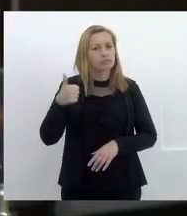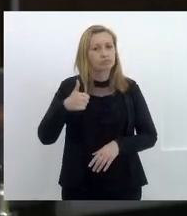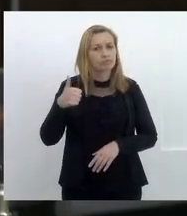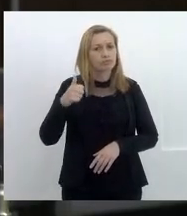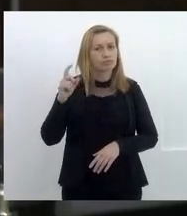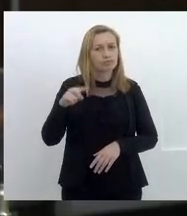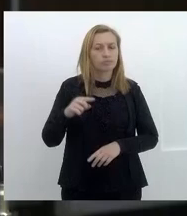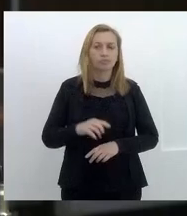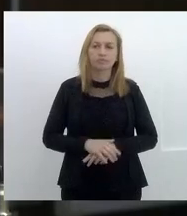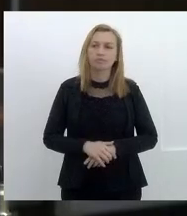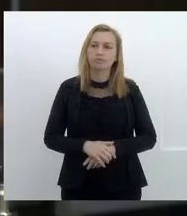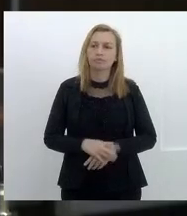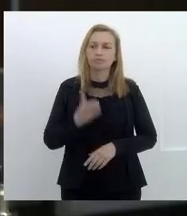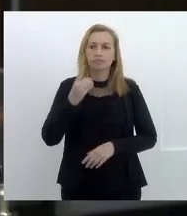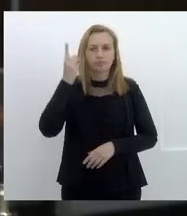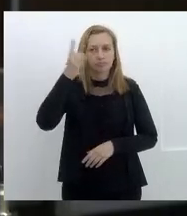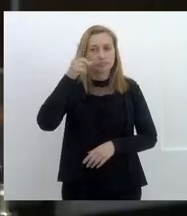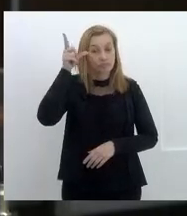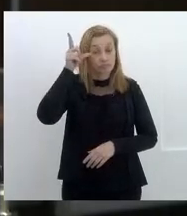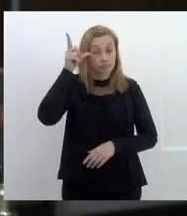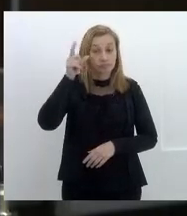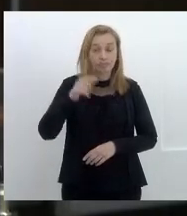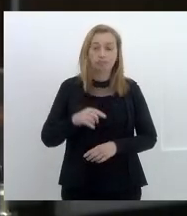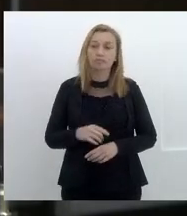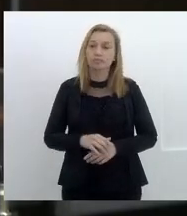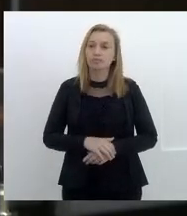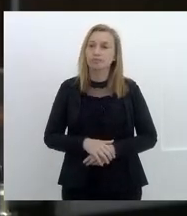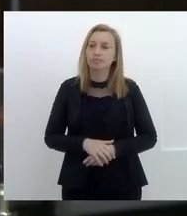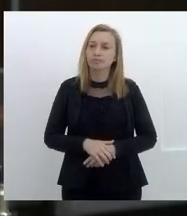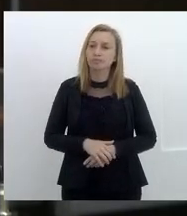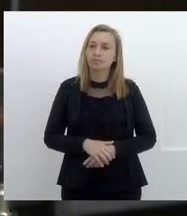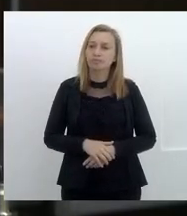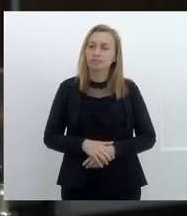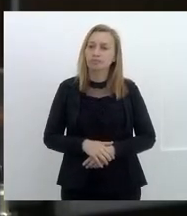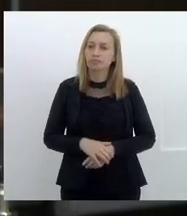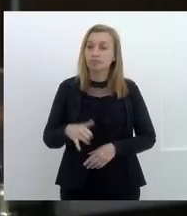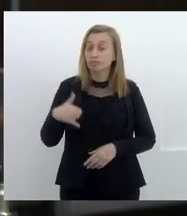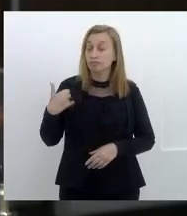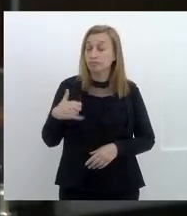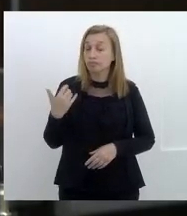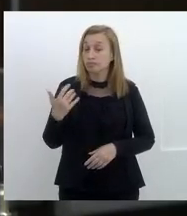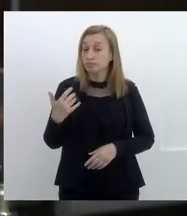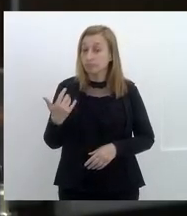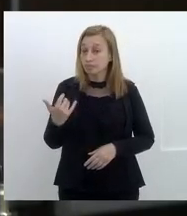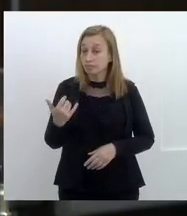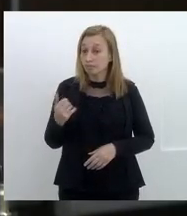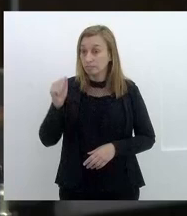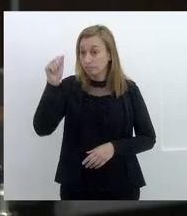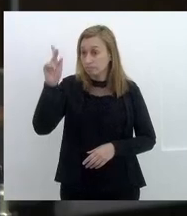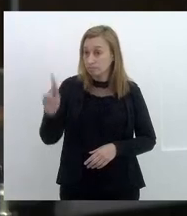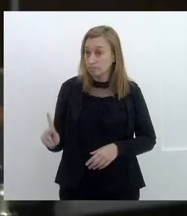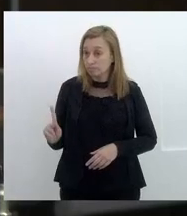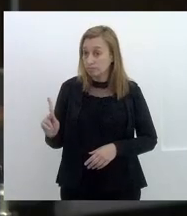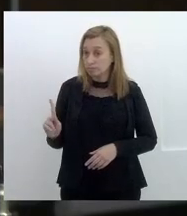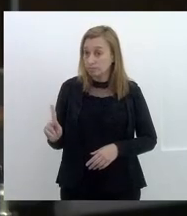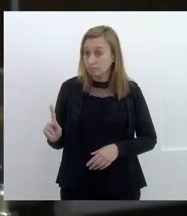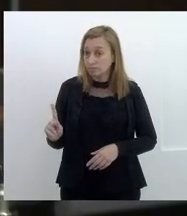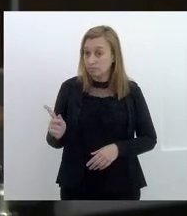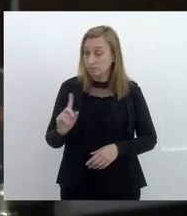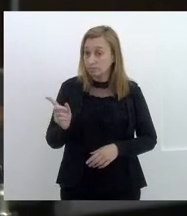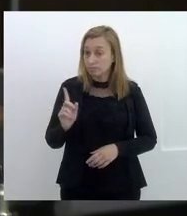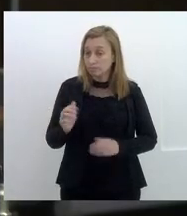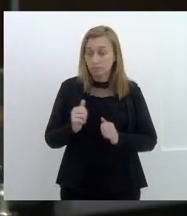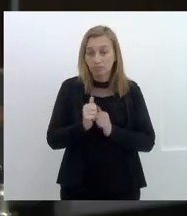requisito Deputado a Lucinha que o requisito de idade mínima para aposentadoria não se